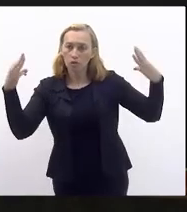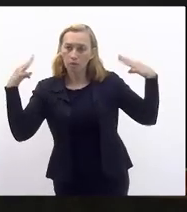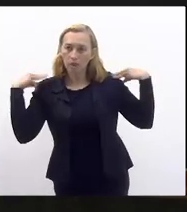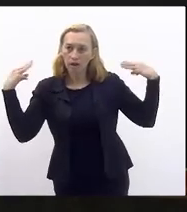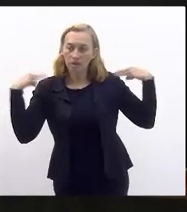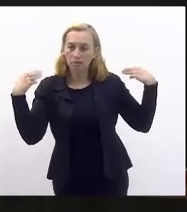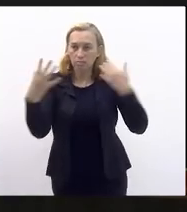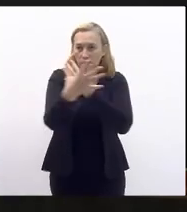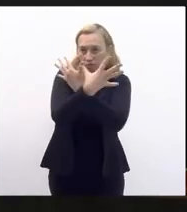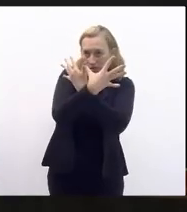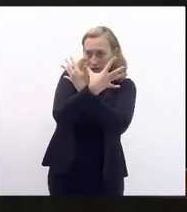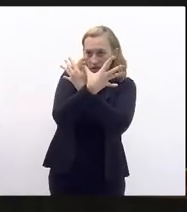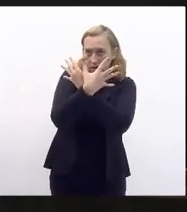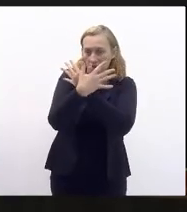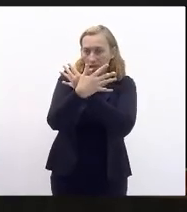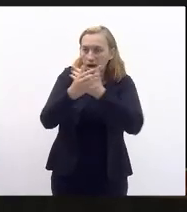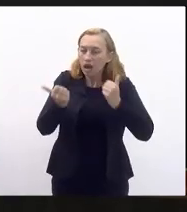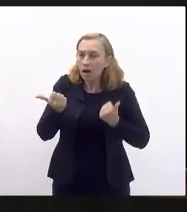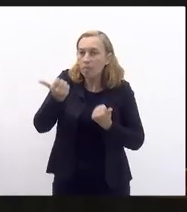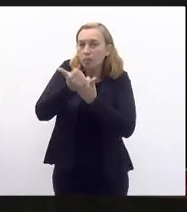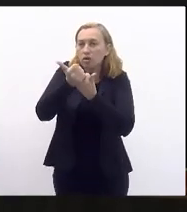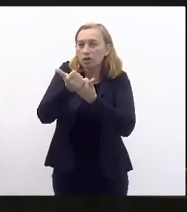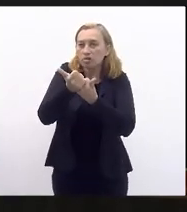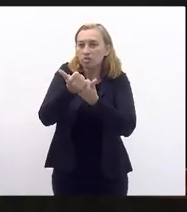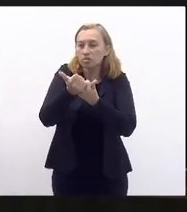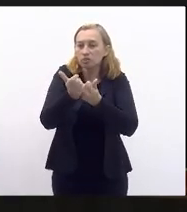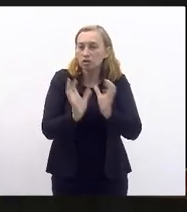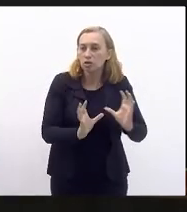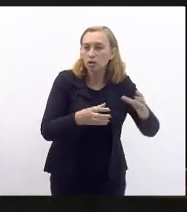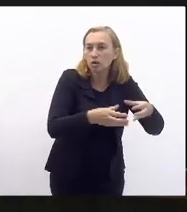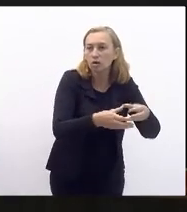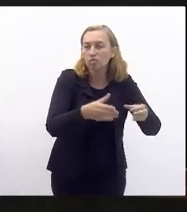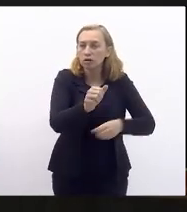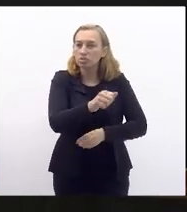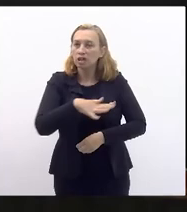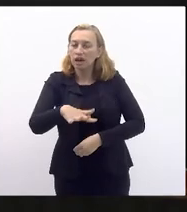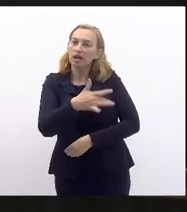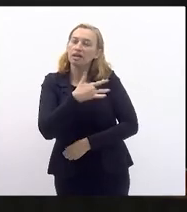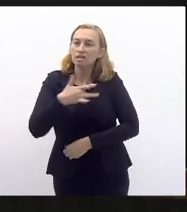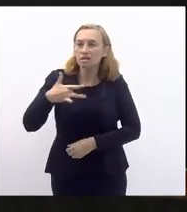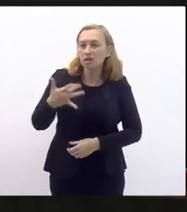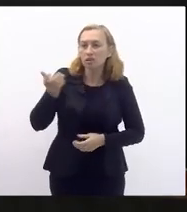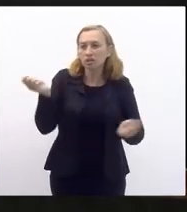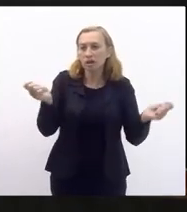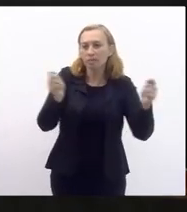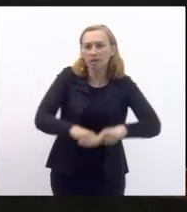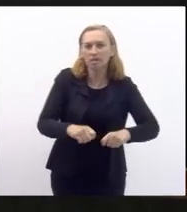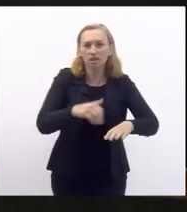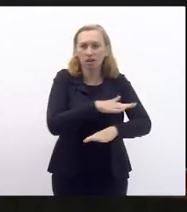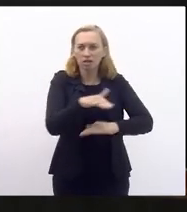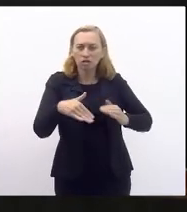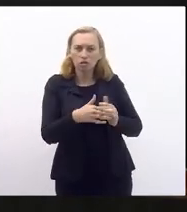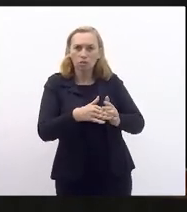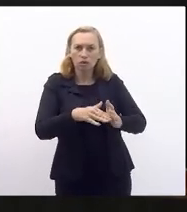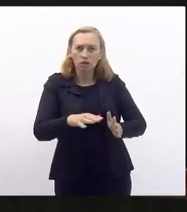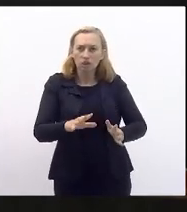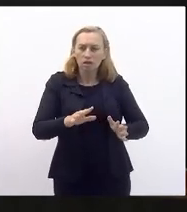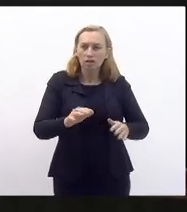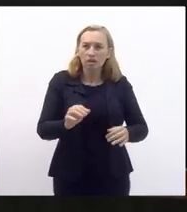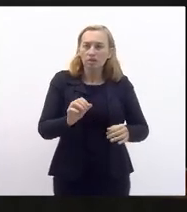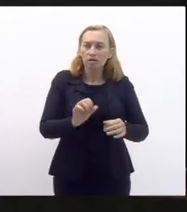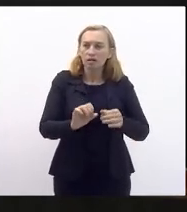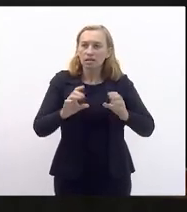EA Força Aérea apoiamos órgãos de saúde capacitando-o pessoal realizando